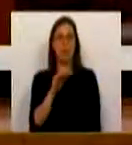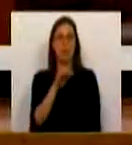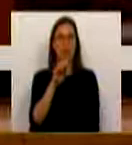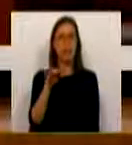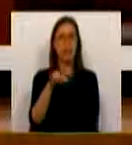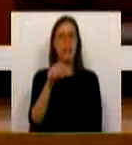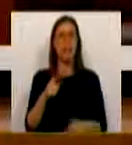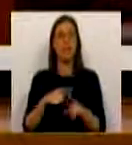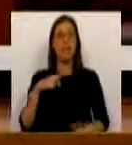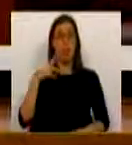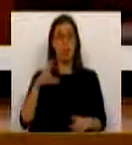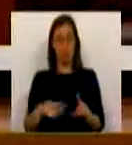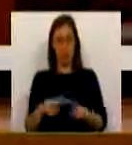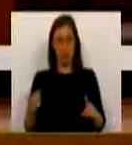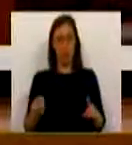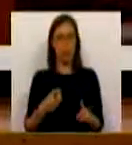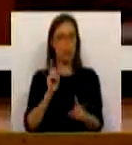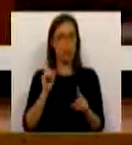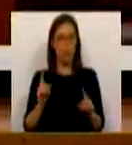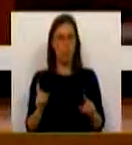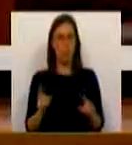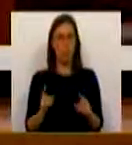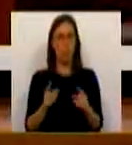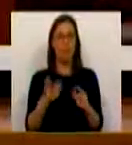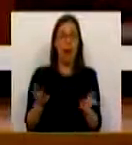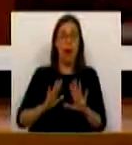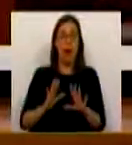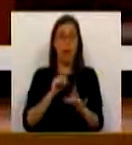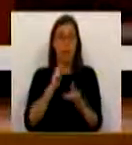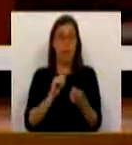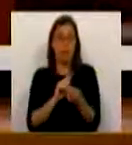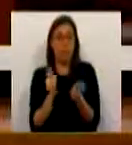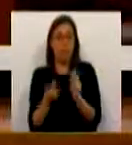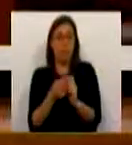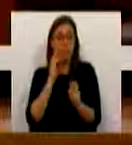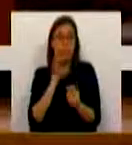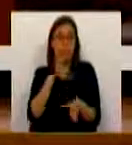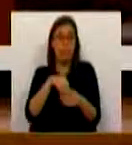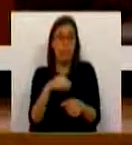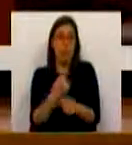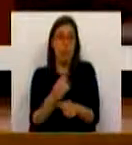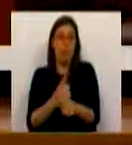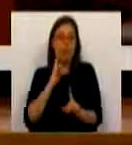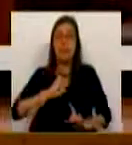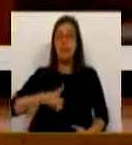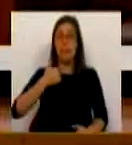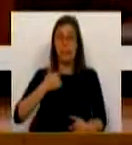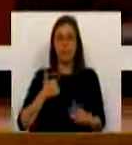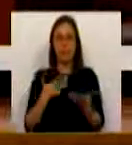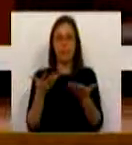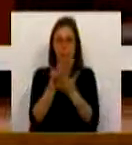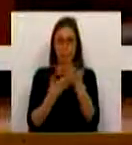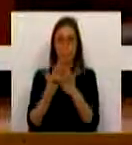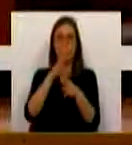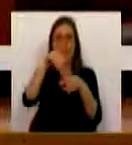Silva. Portugal não está, evidentemente, imune a estas transformações. É, pois, essencial encetar